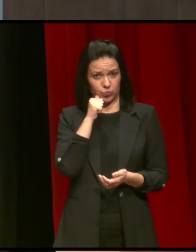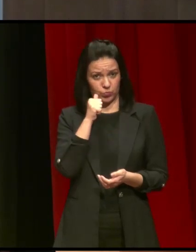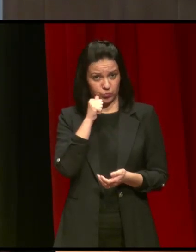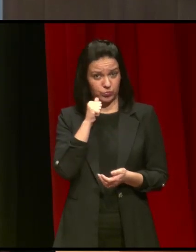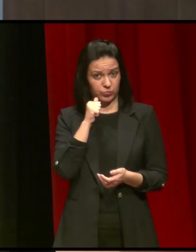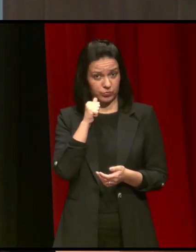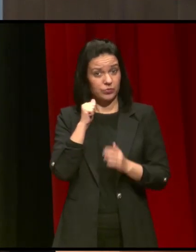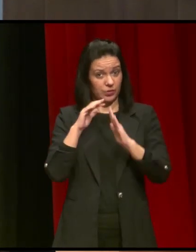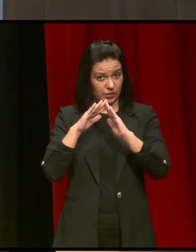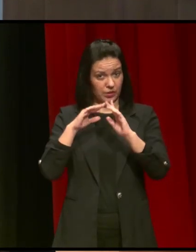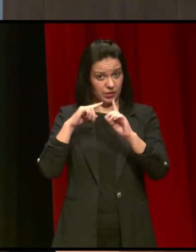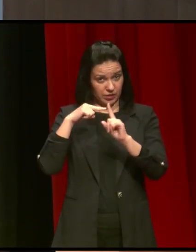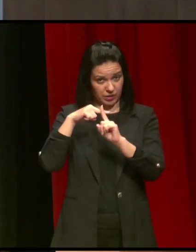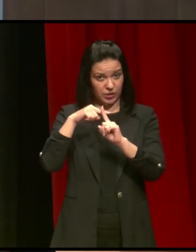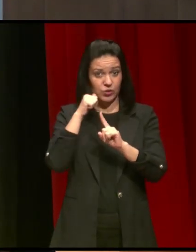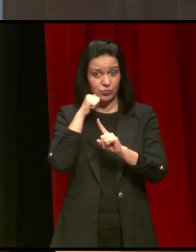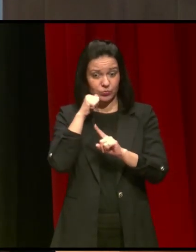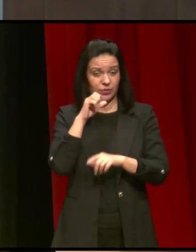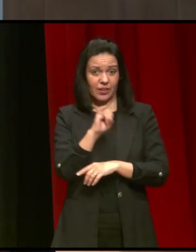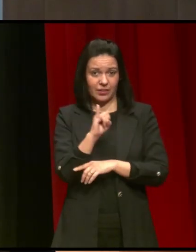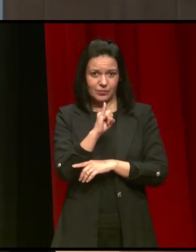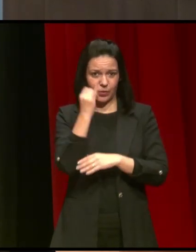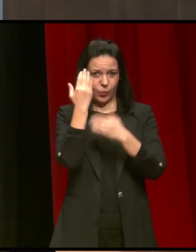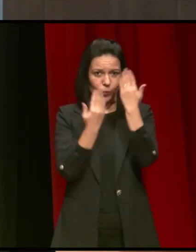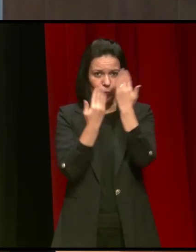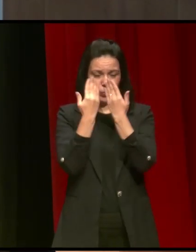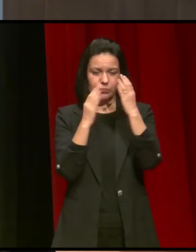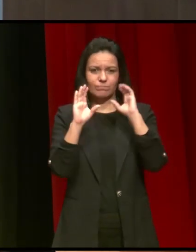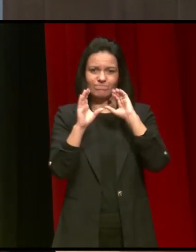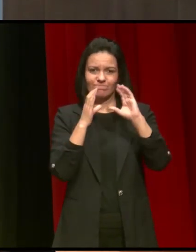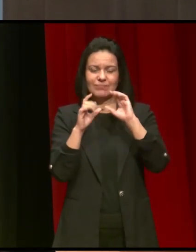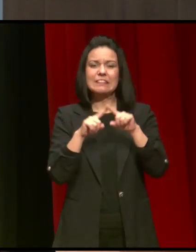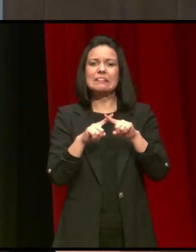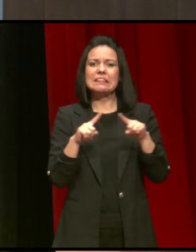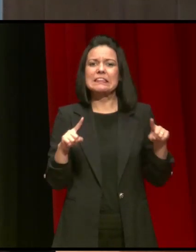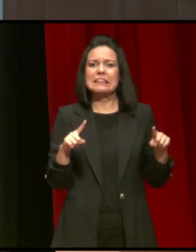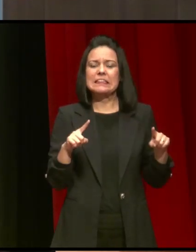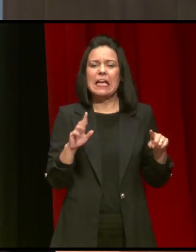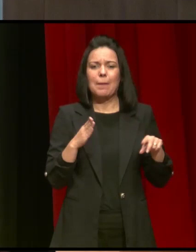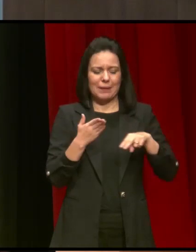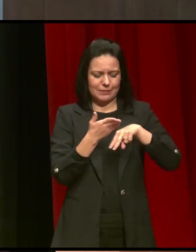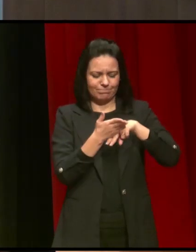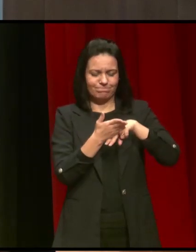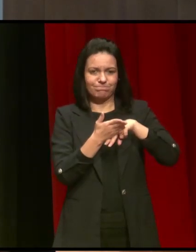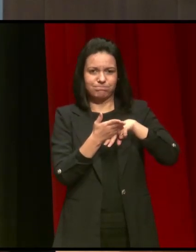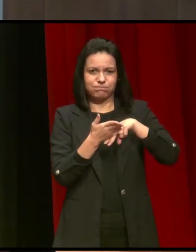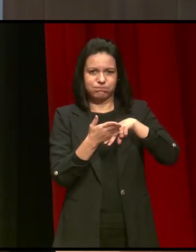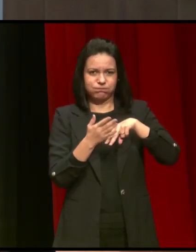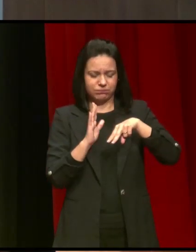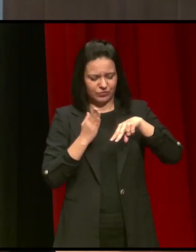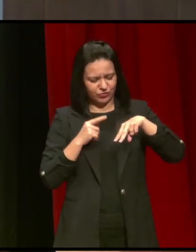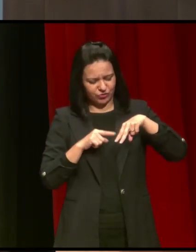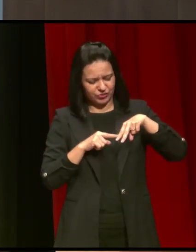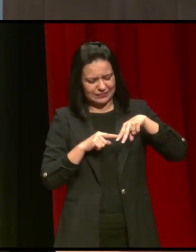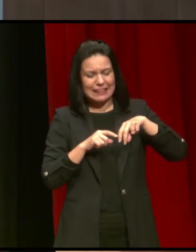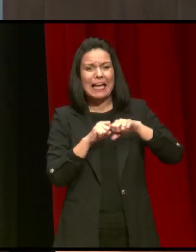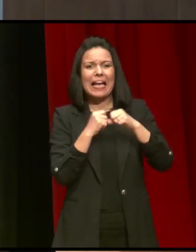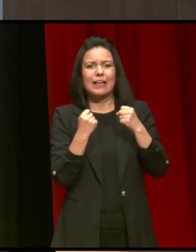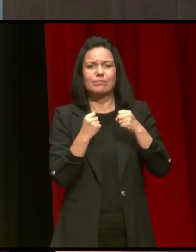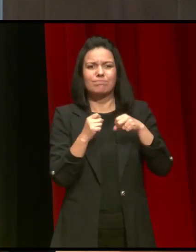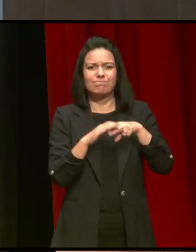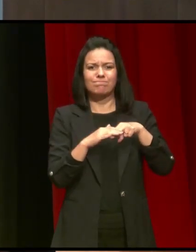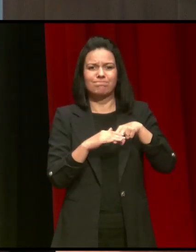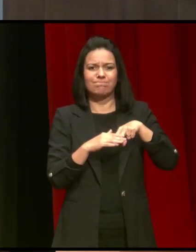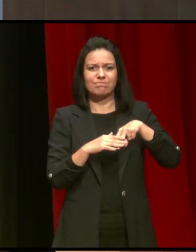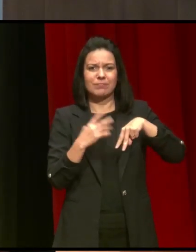na igreja. Ele não vinha muito na igreja quando ele estava com as duas pernas. Ele não vinha muito na igreja, não. E aí a irmã dele falou assim para mim: ah, pastor, meu